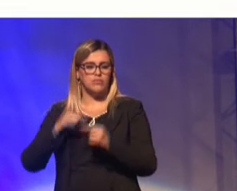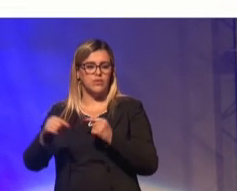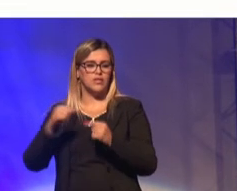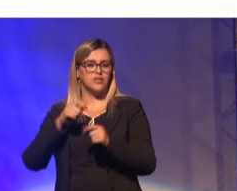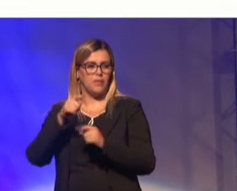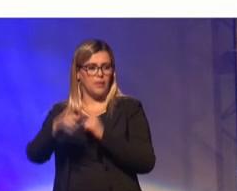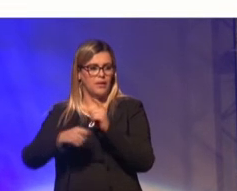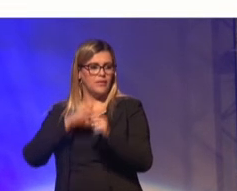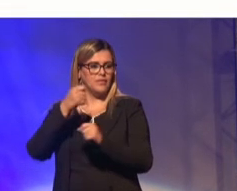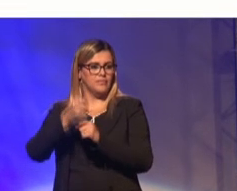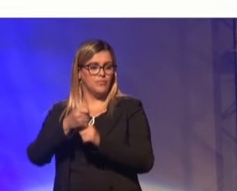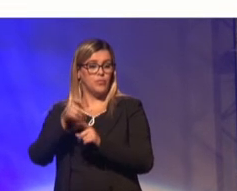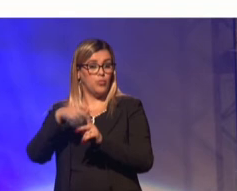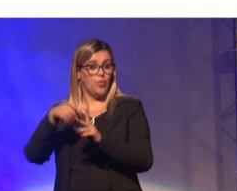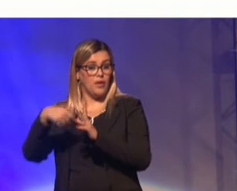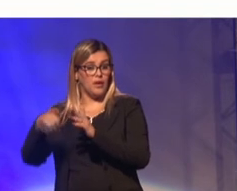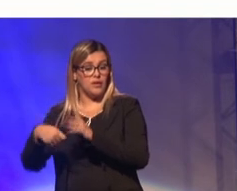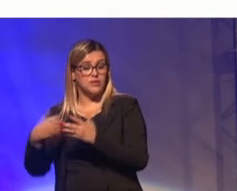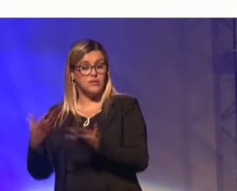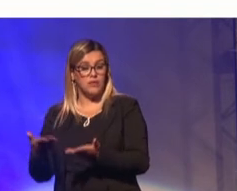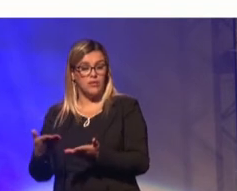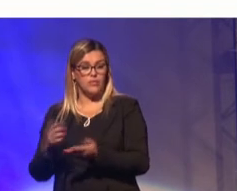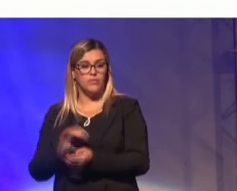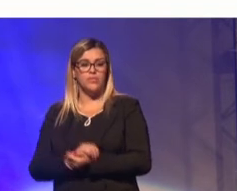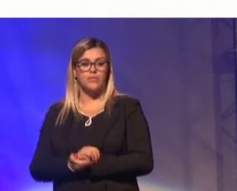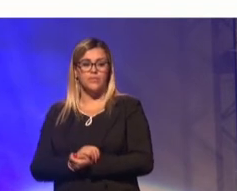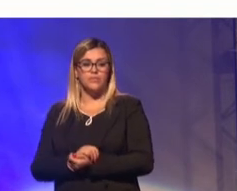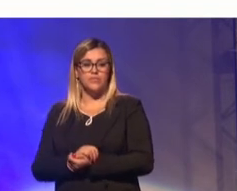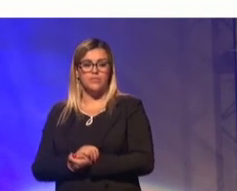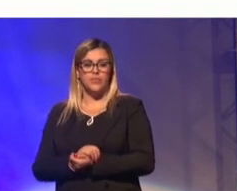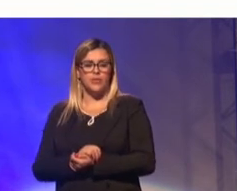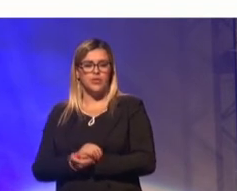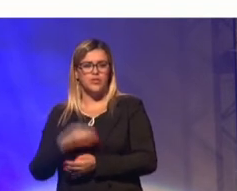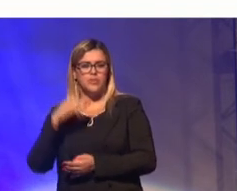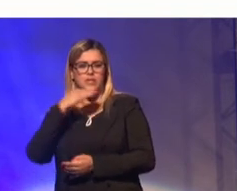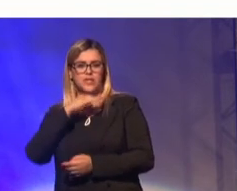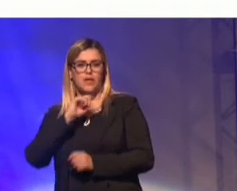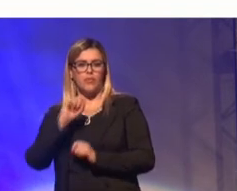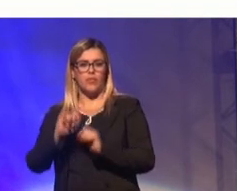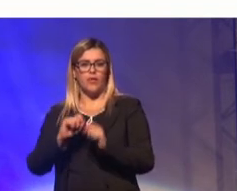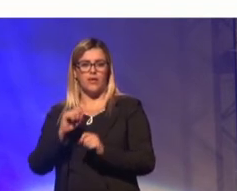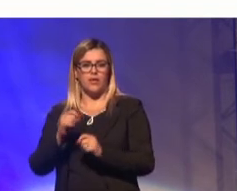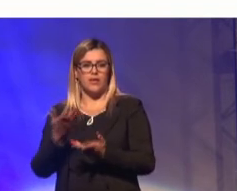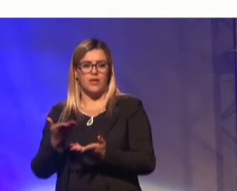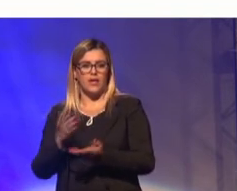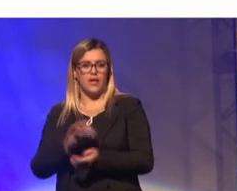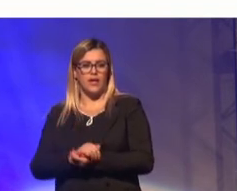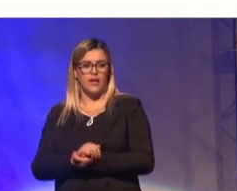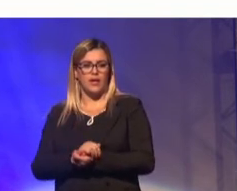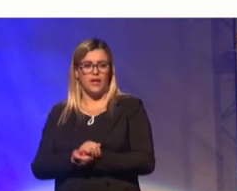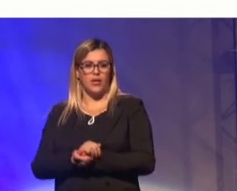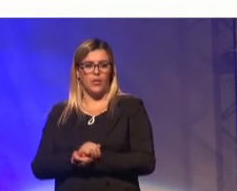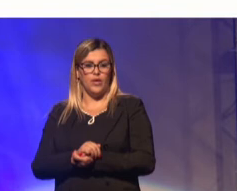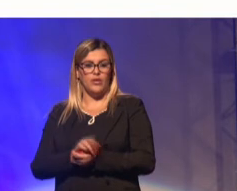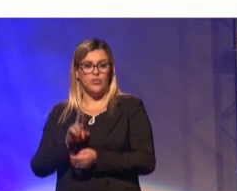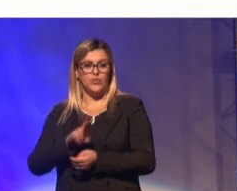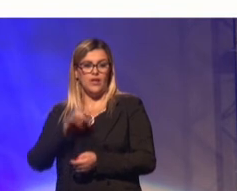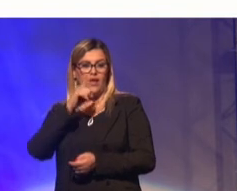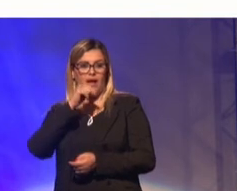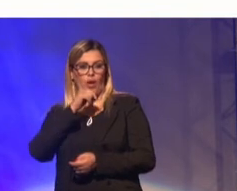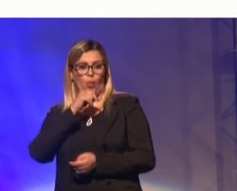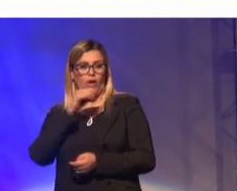semanalmente, anualmente, mensalmente. E olha só, né, a gente começa com as bolsas quentes, olha só, né,